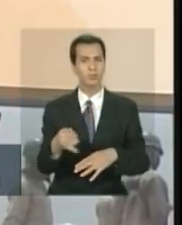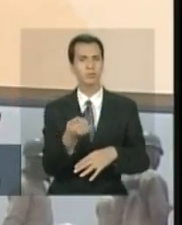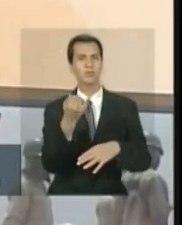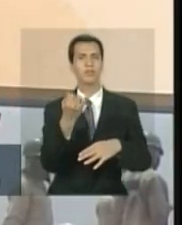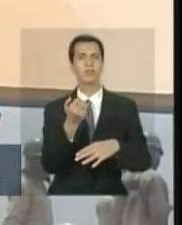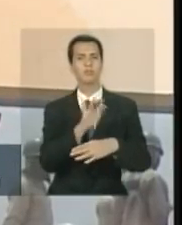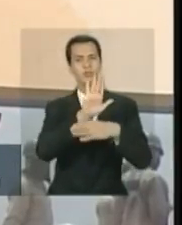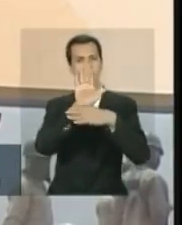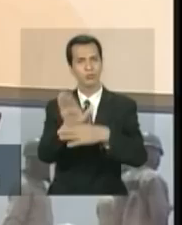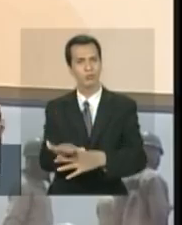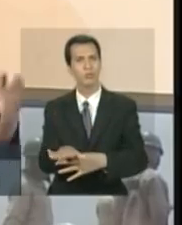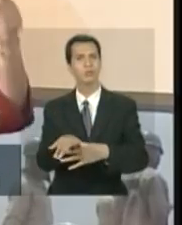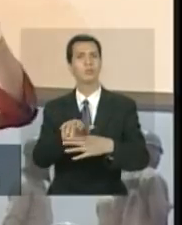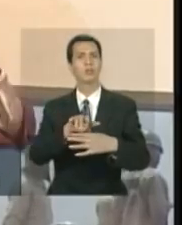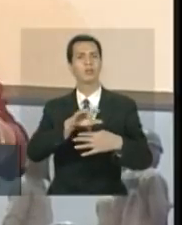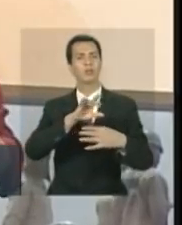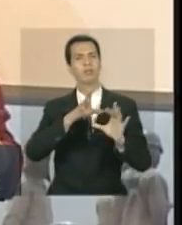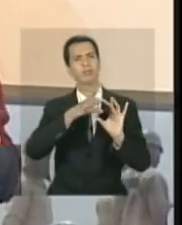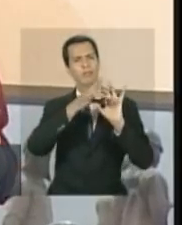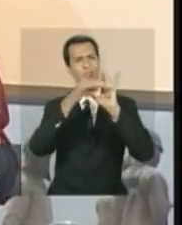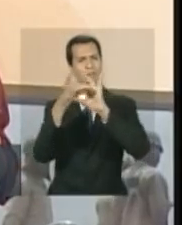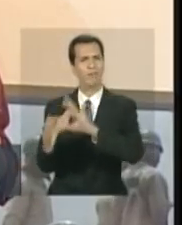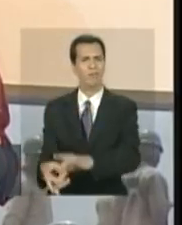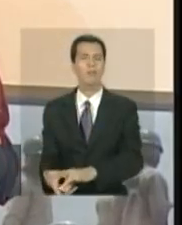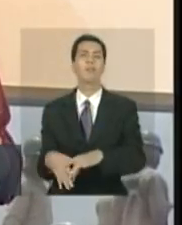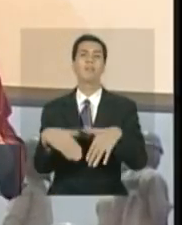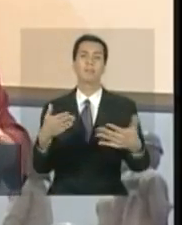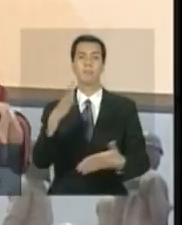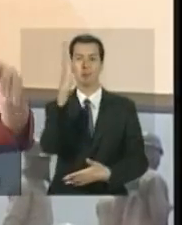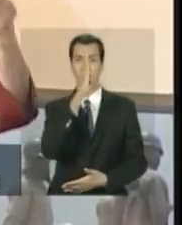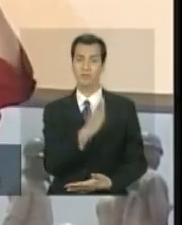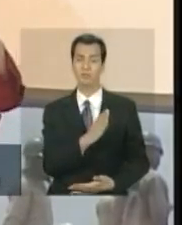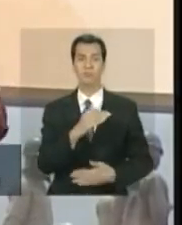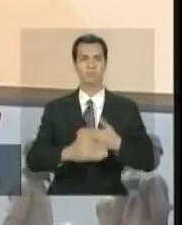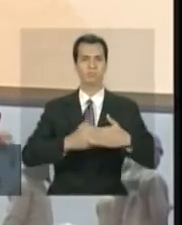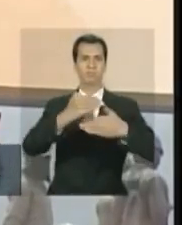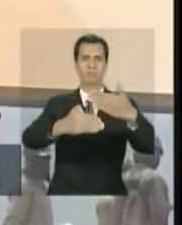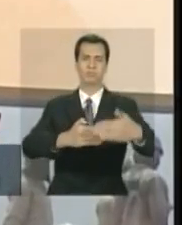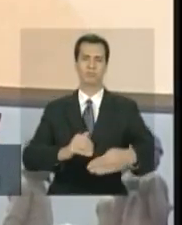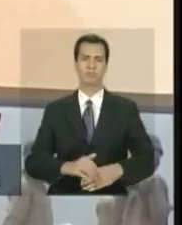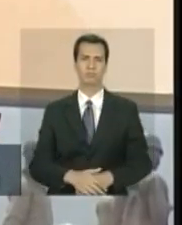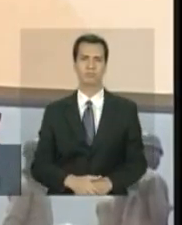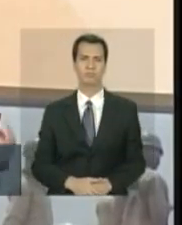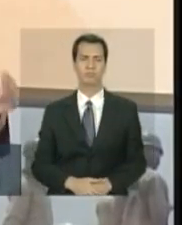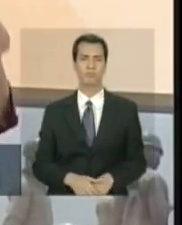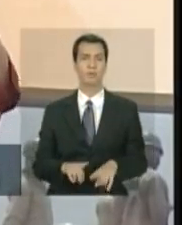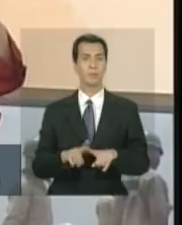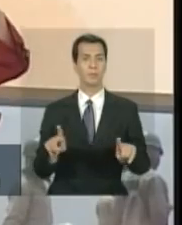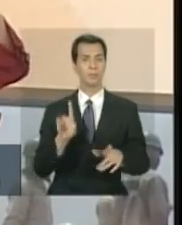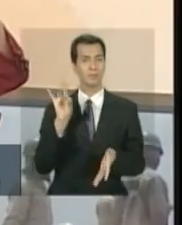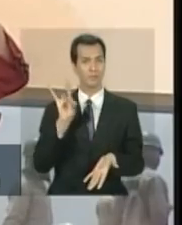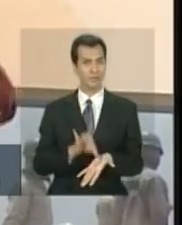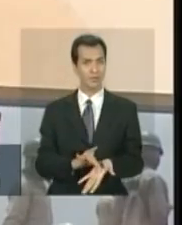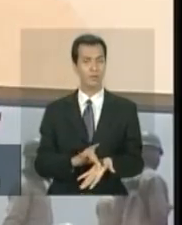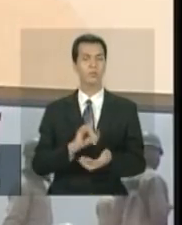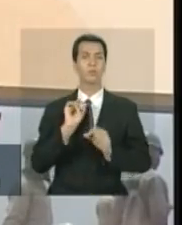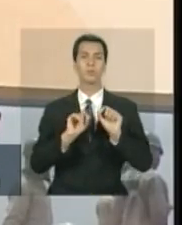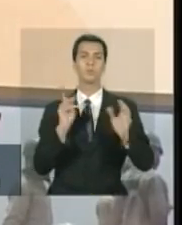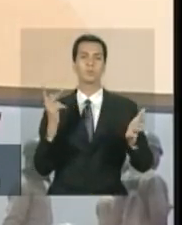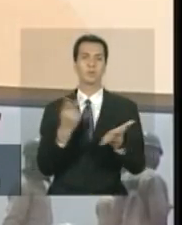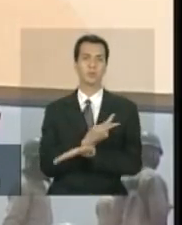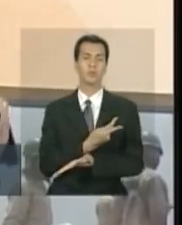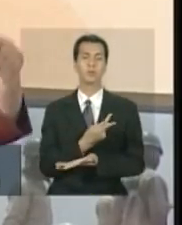a roda vai girando e o Brasil vai crescendo. Mas, na verdade, quem está por trás